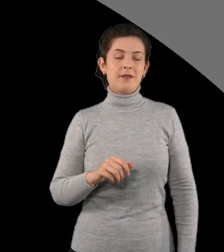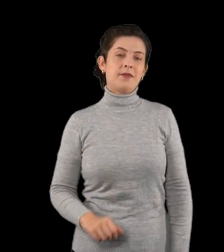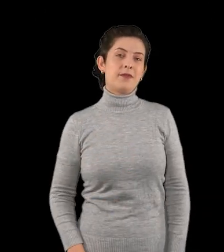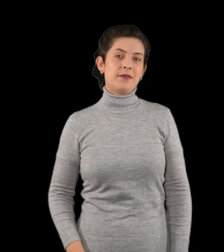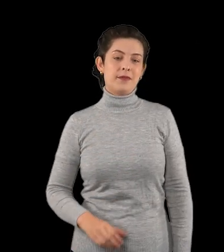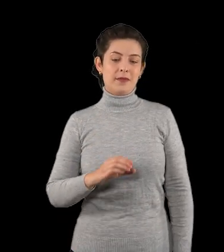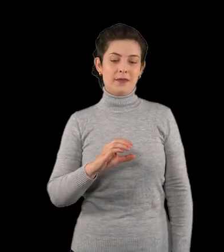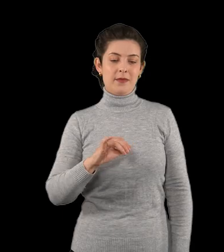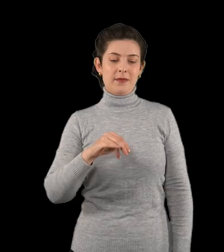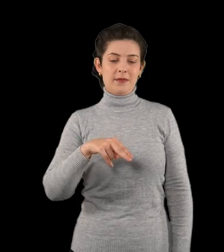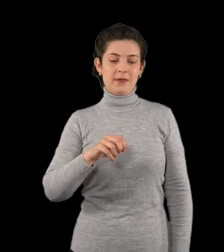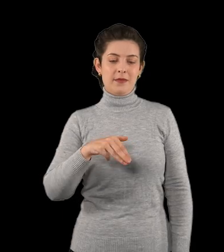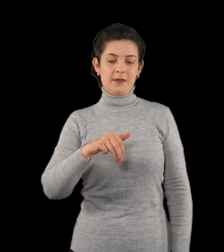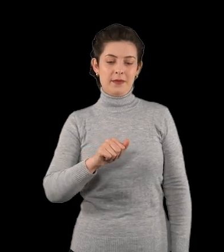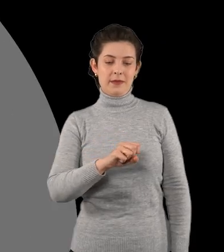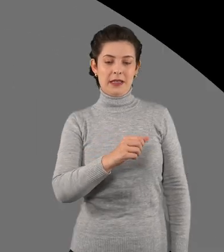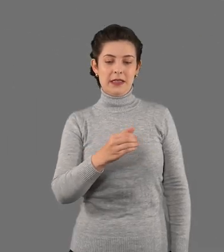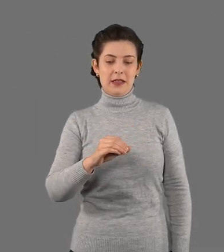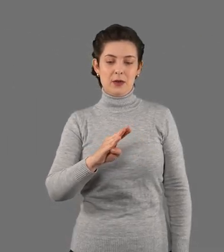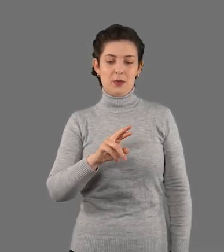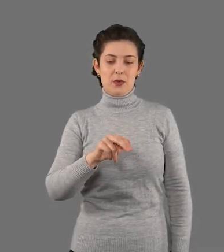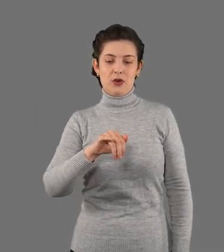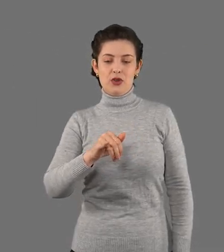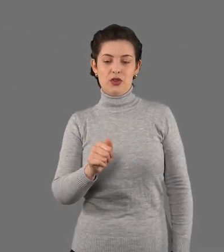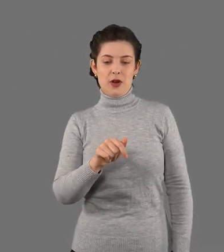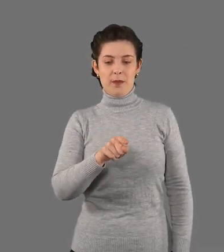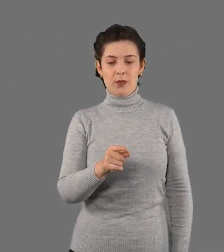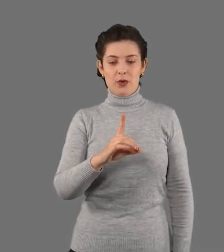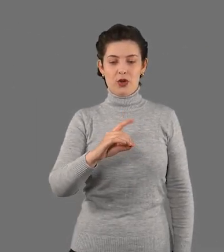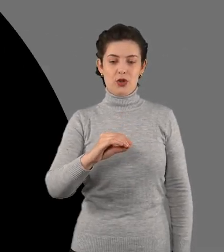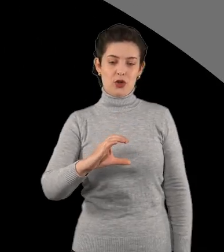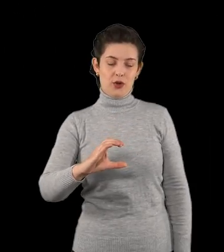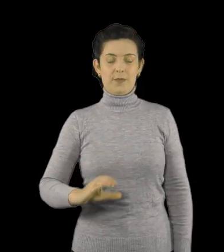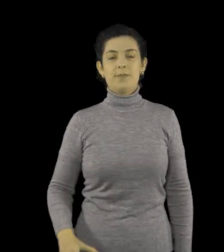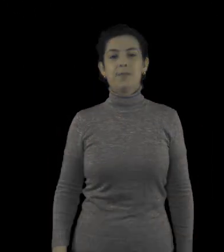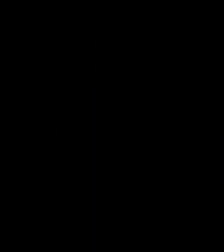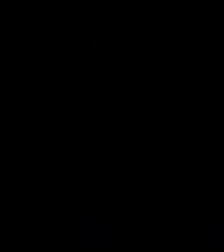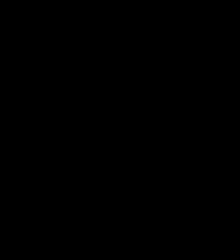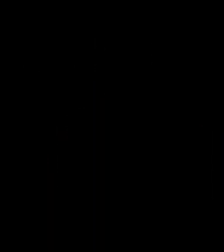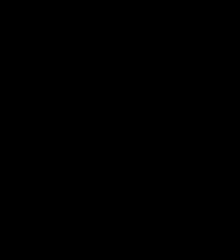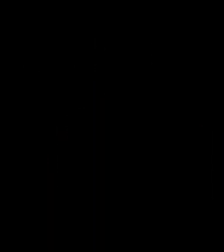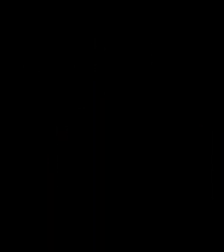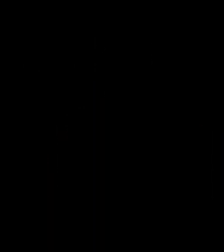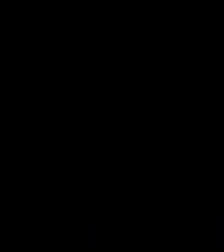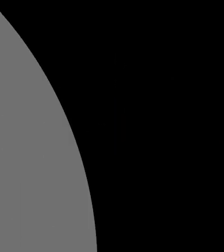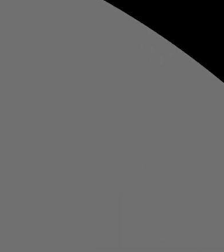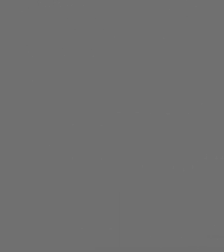Não esqueça de seguir a nossa página no Instagram, @cinemasamborja.doc.